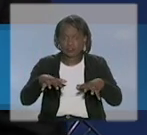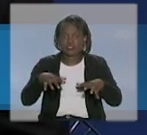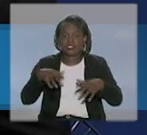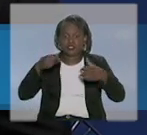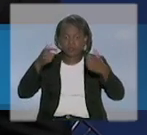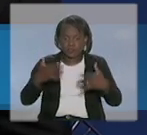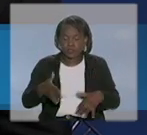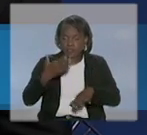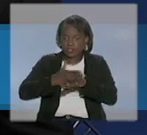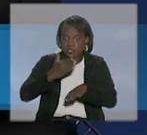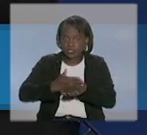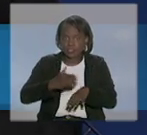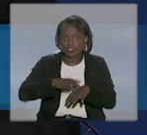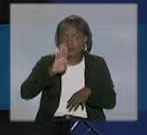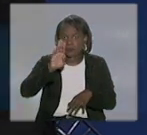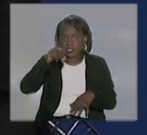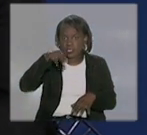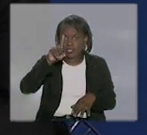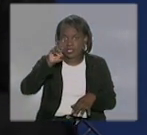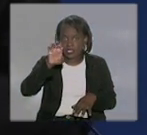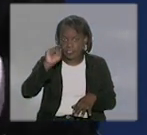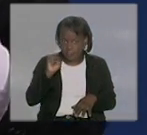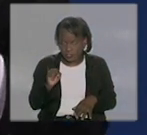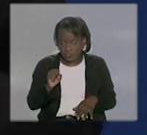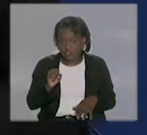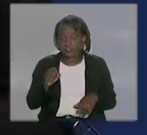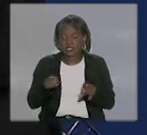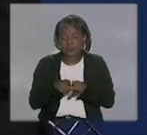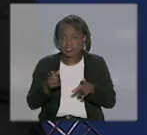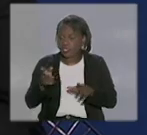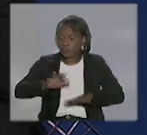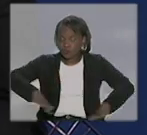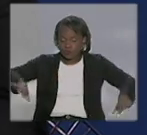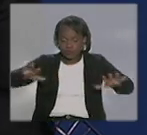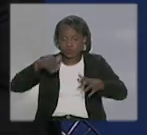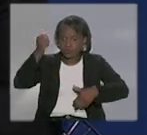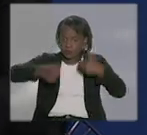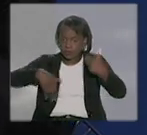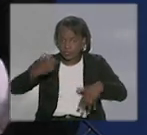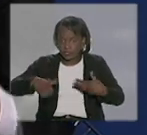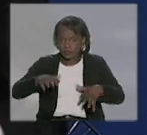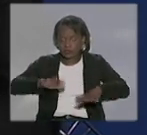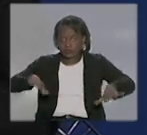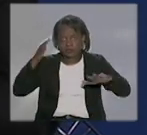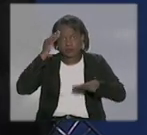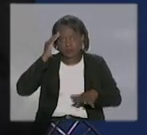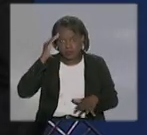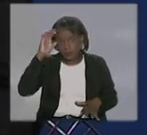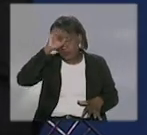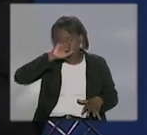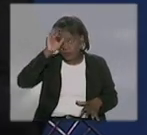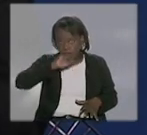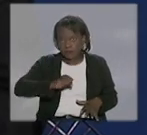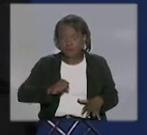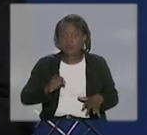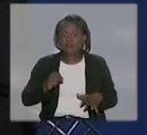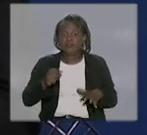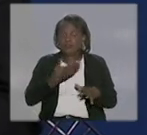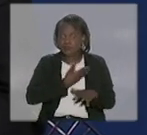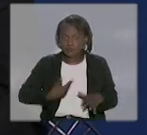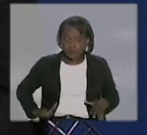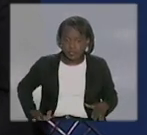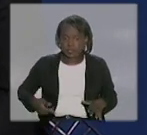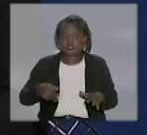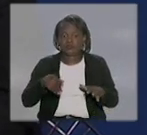as práticas do BNDES. Então, a gente também quer mover o mercado como um todo, né, e gerar conhecimento, bens